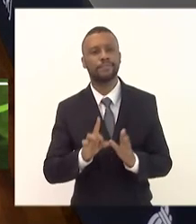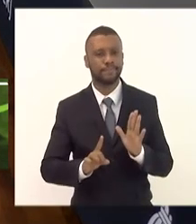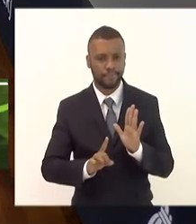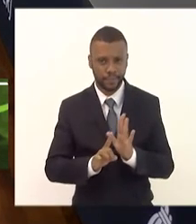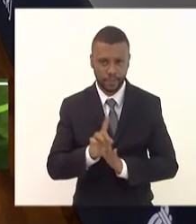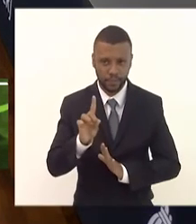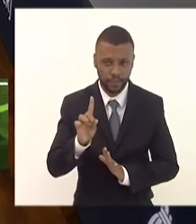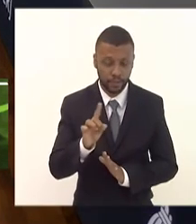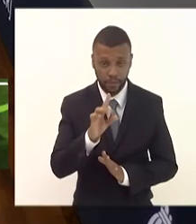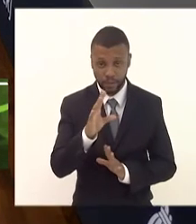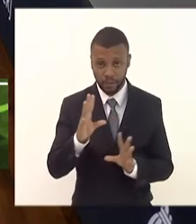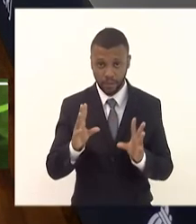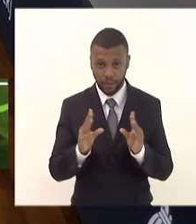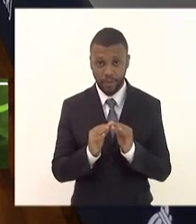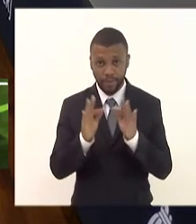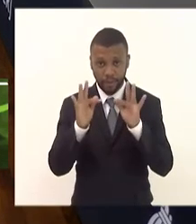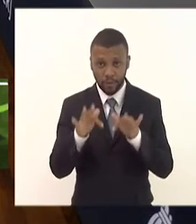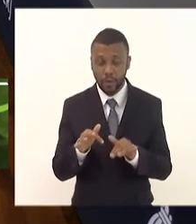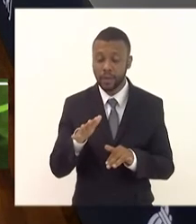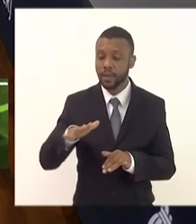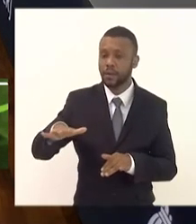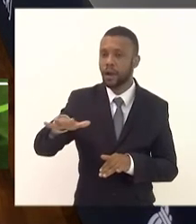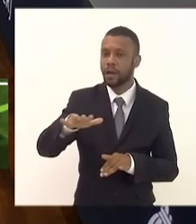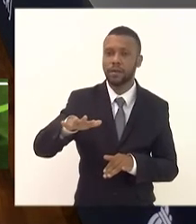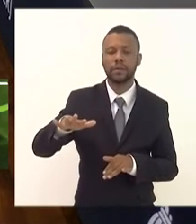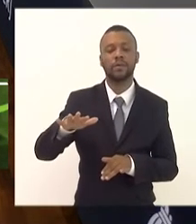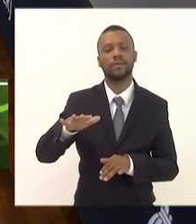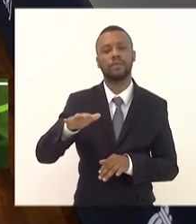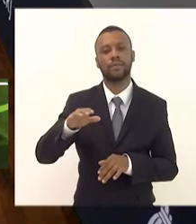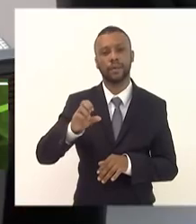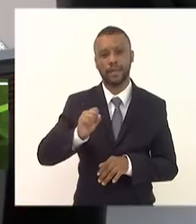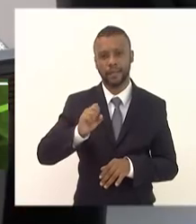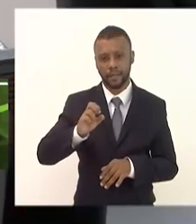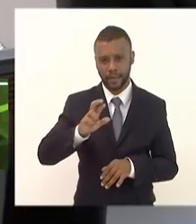É que a senhora fechou com a região serrana.